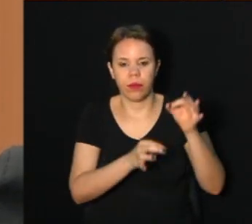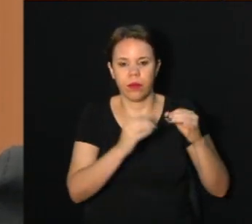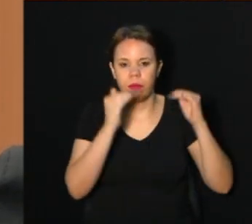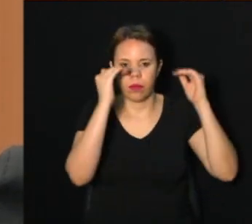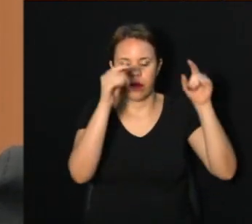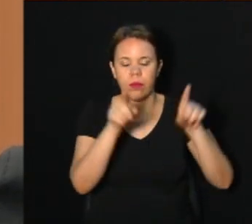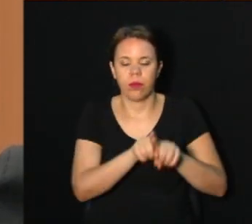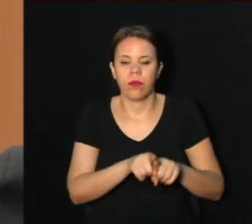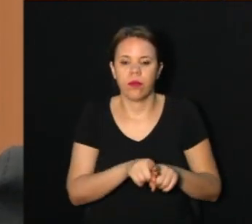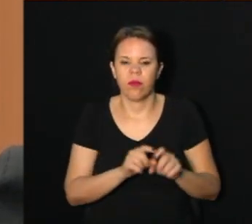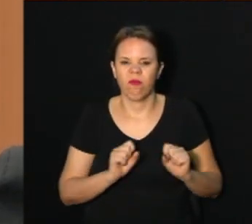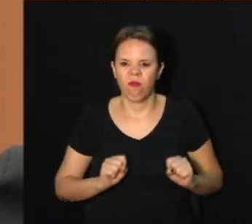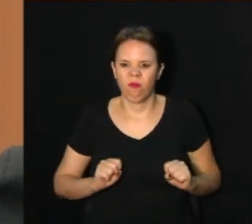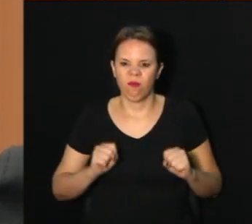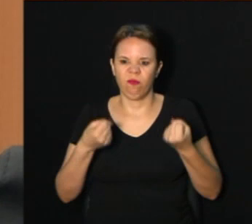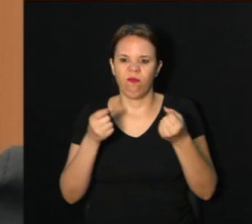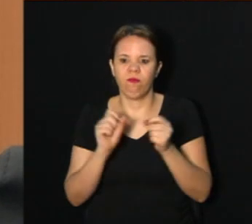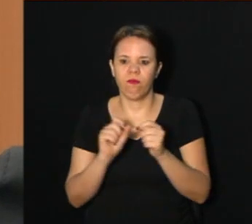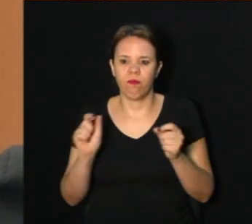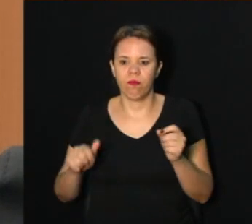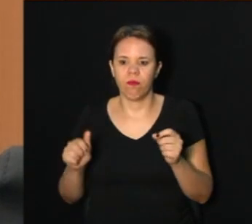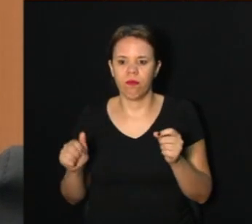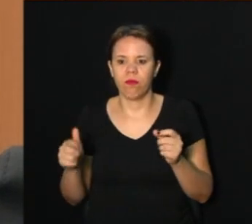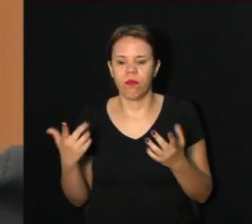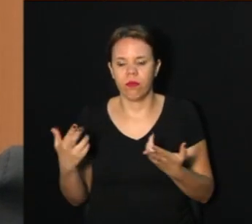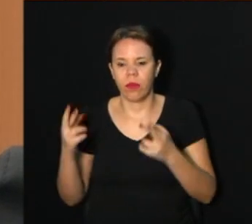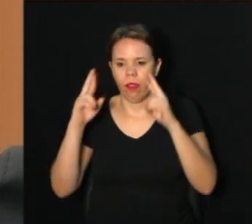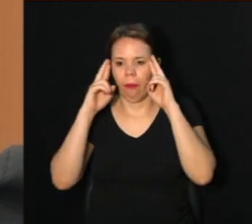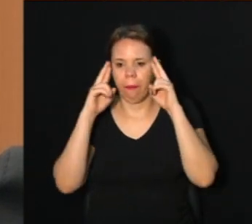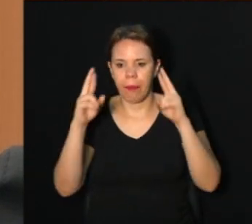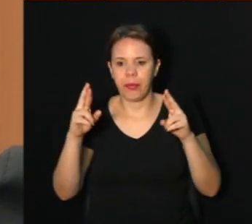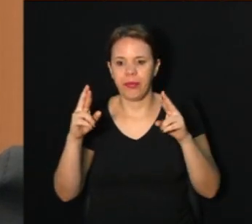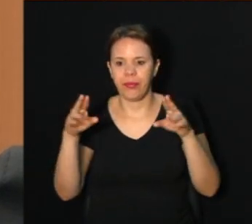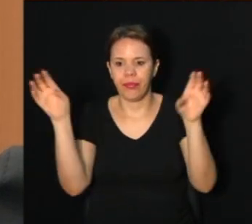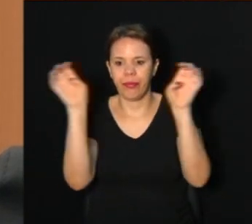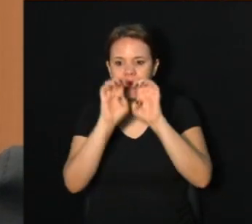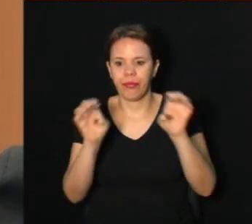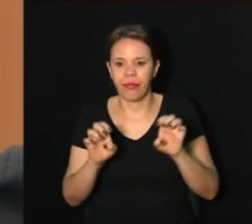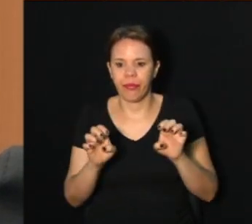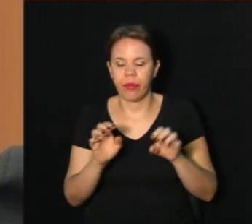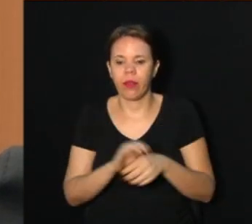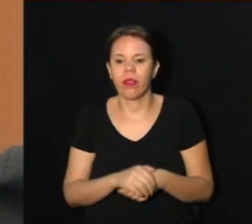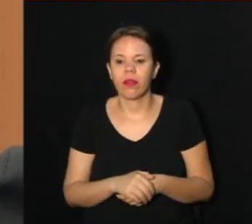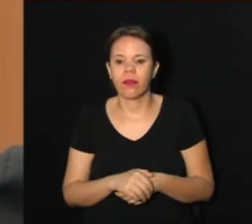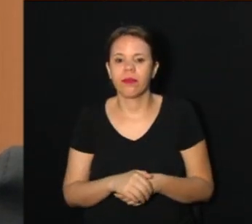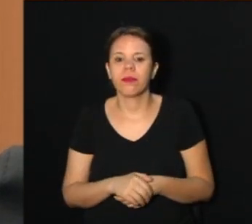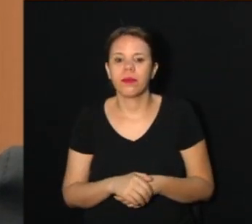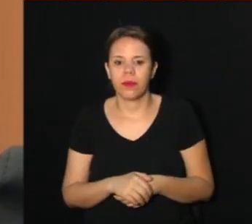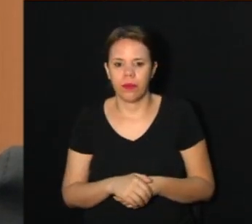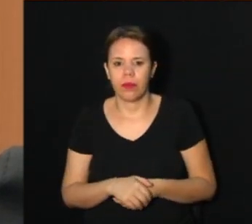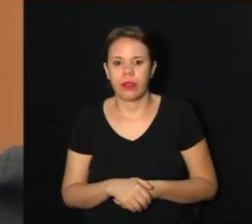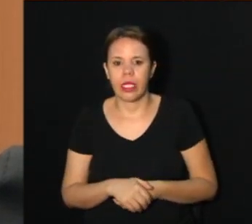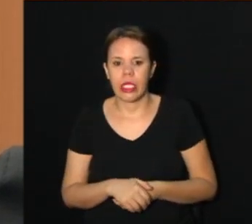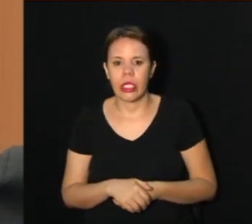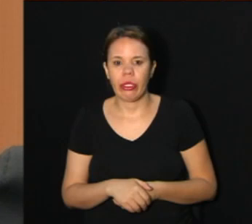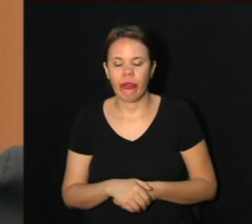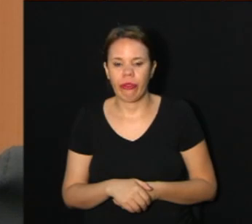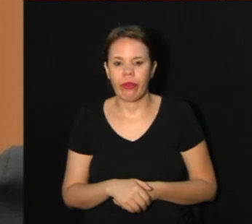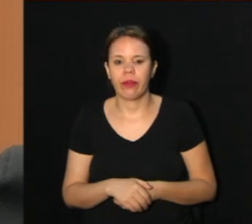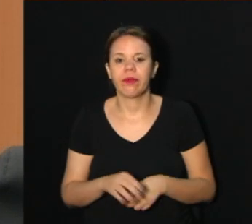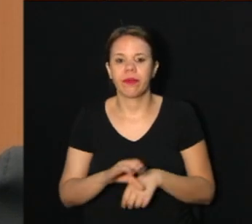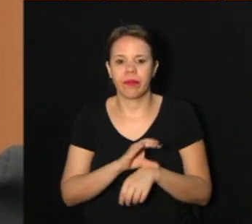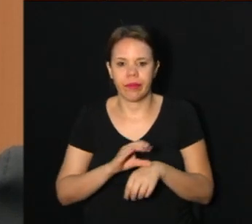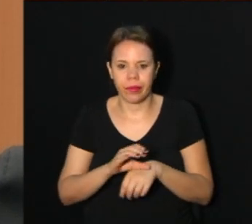Então, o esforço que foi feito aqui foi de, respeitando a estrutura, respeitando a estatura